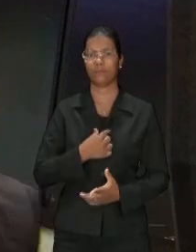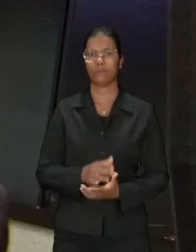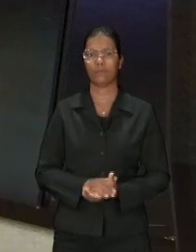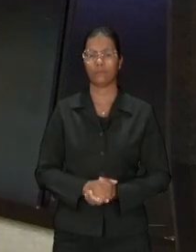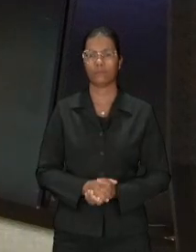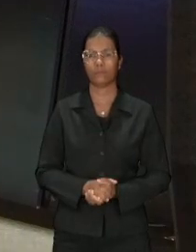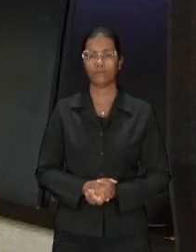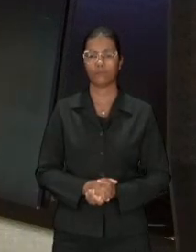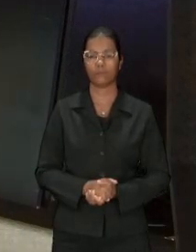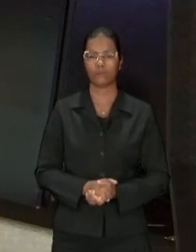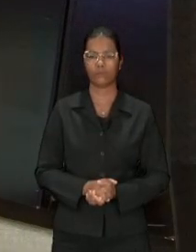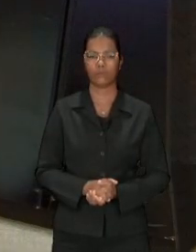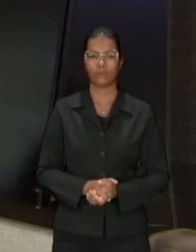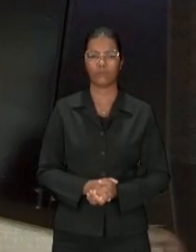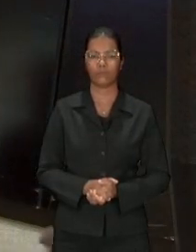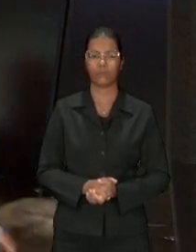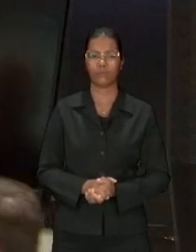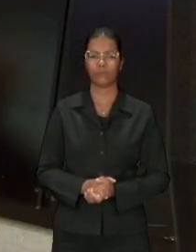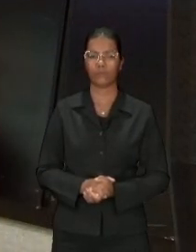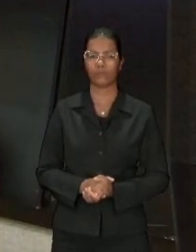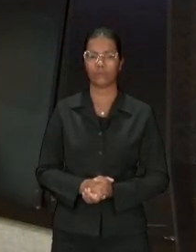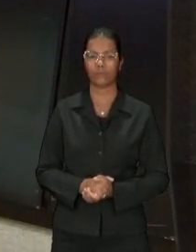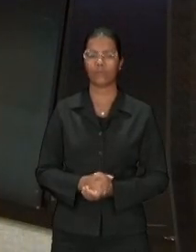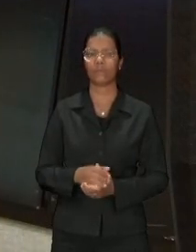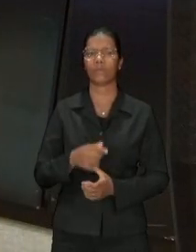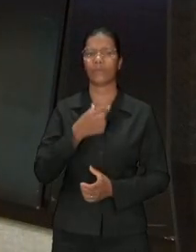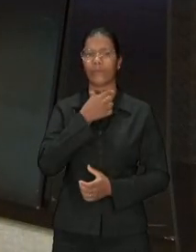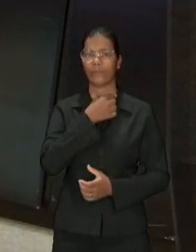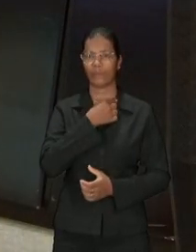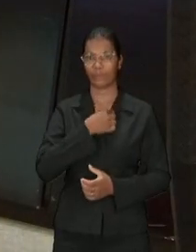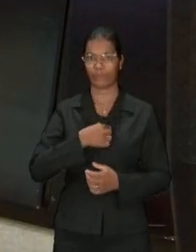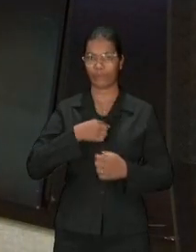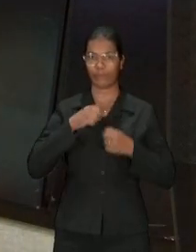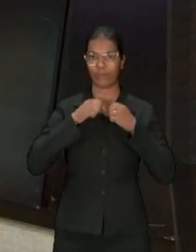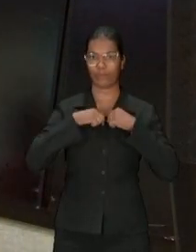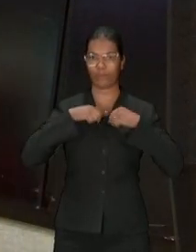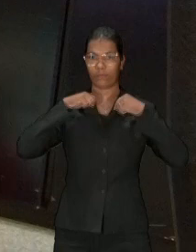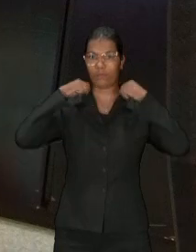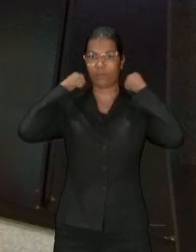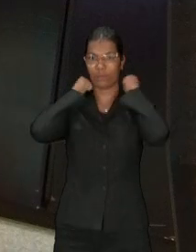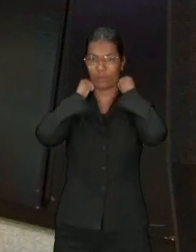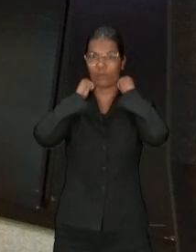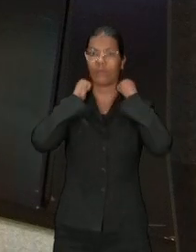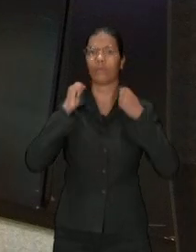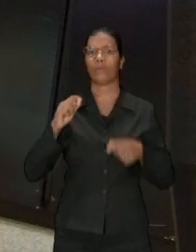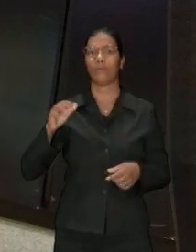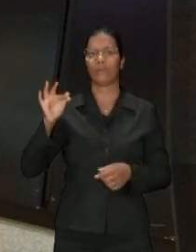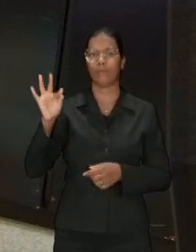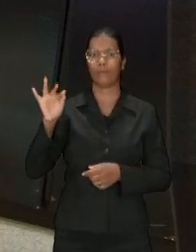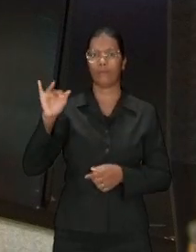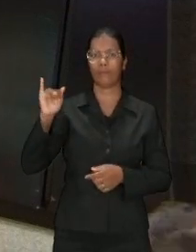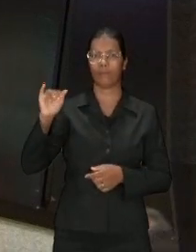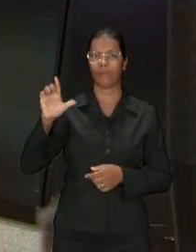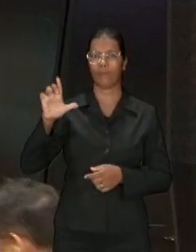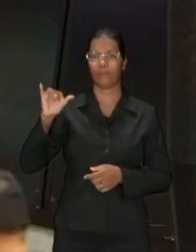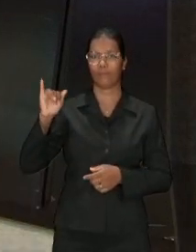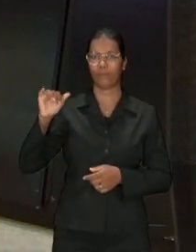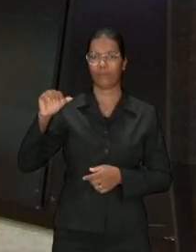Passaremos a outorga da comenda Filinto Miller, por indicação do excelentíssimo senhor deputado Eduardo